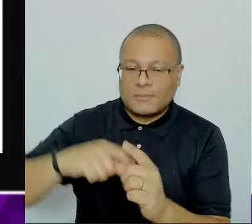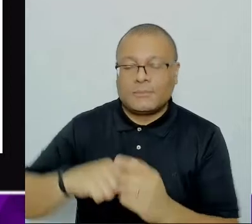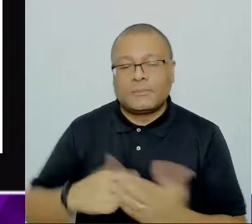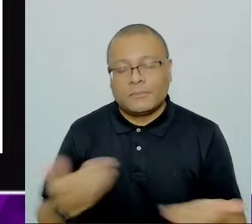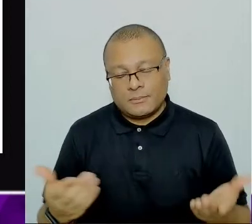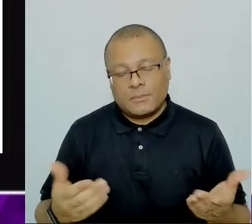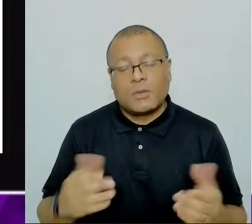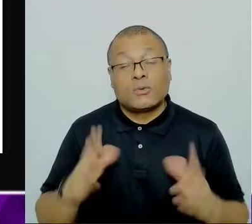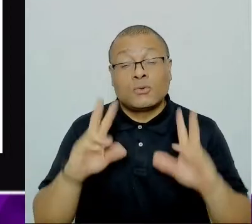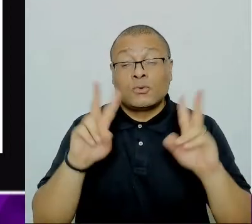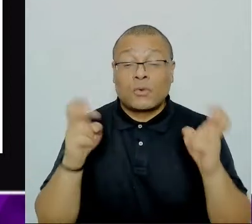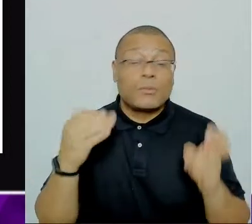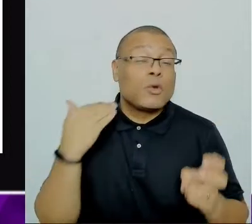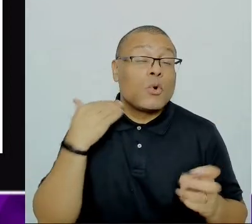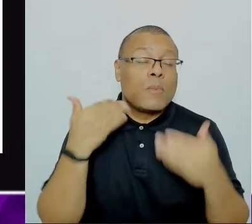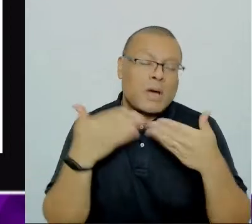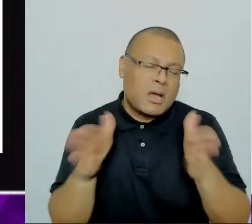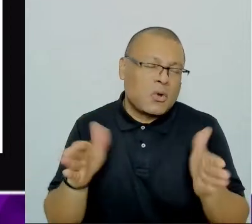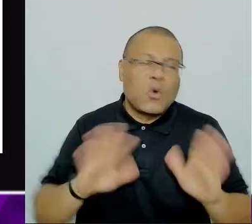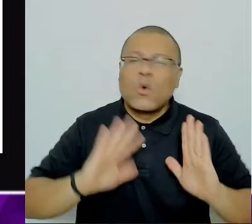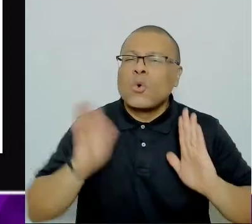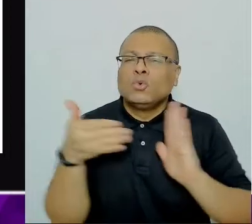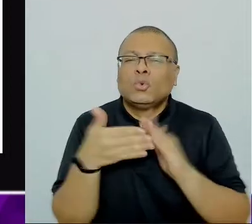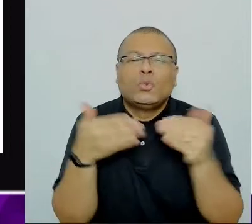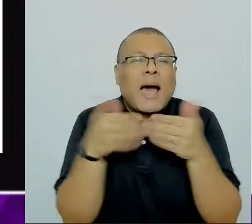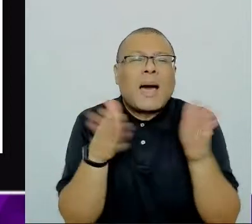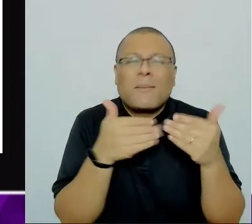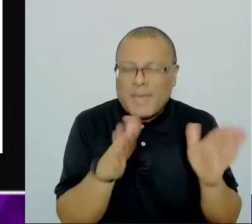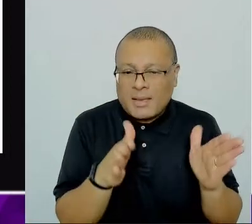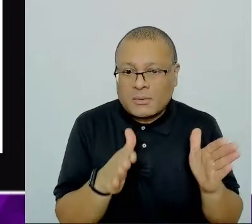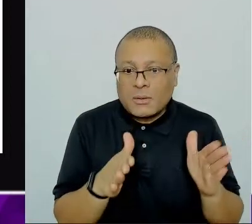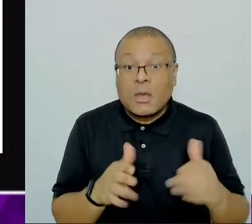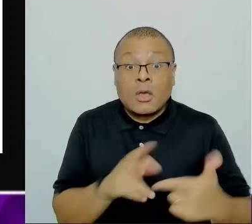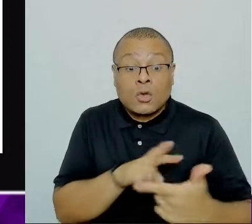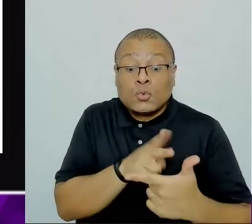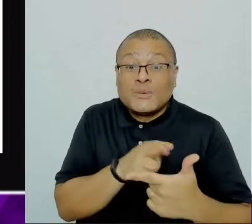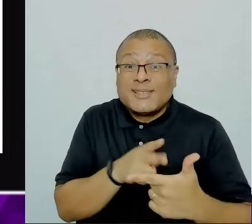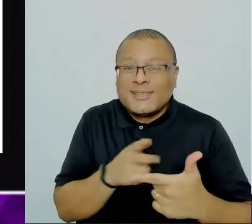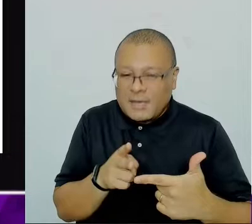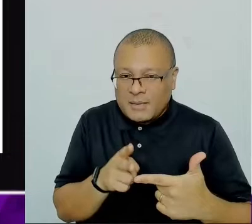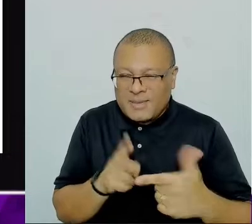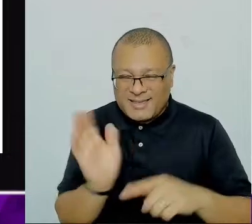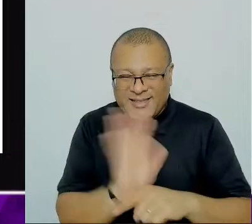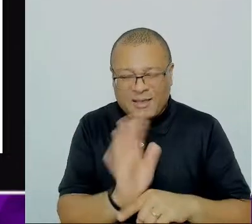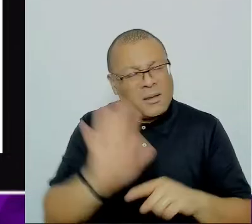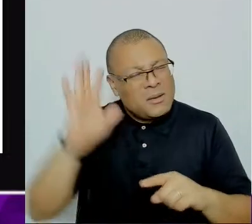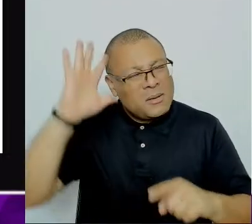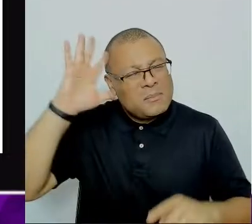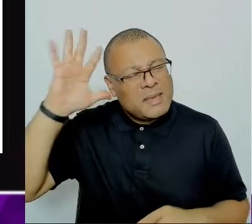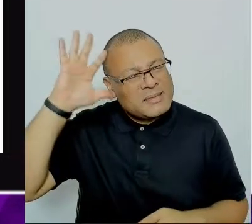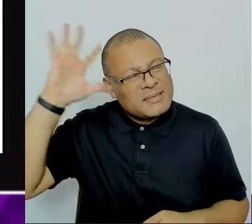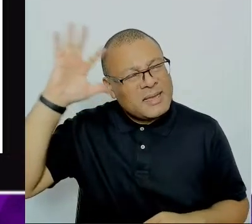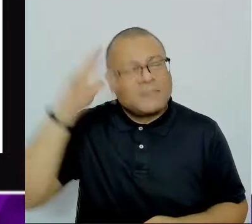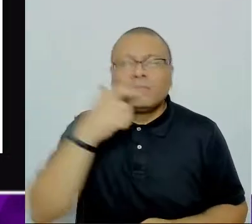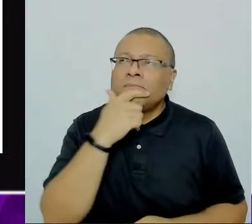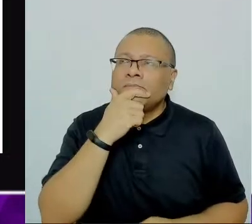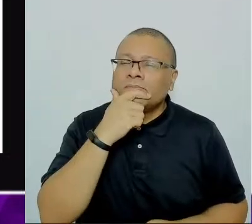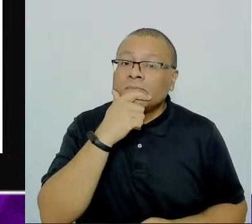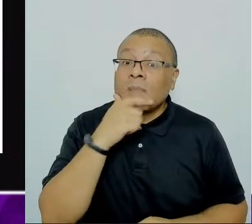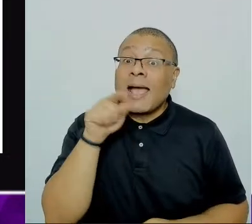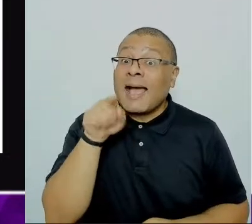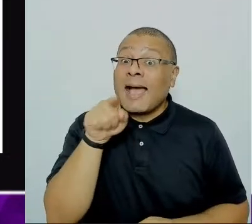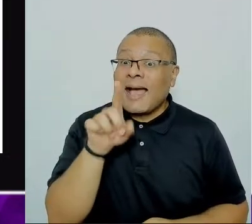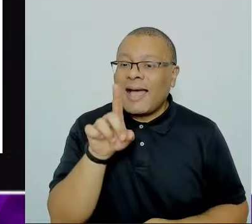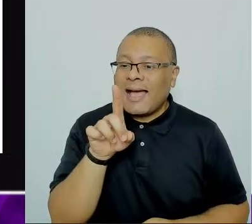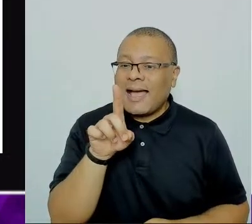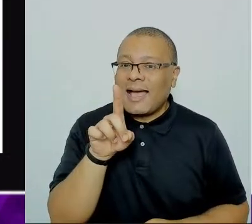Banking ou do Open Everything, no Open Streaming, vamos pensar, por que não a Disney começa a pegar esses dados da